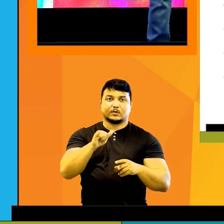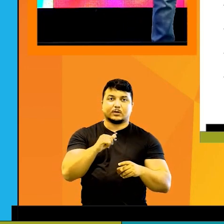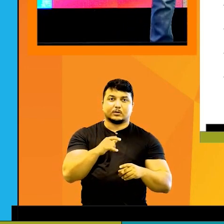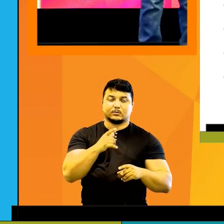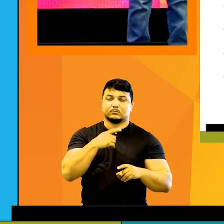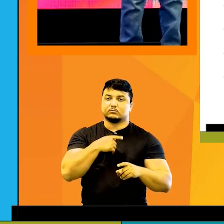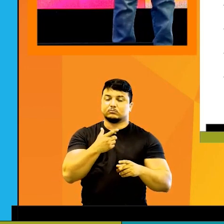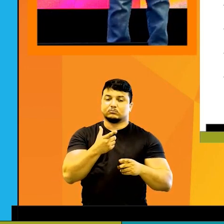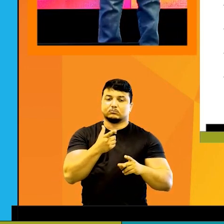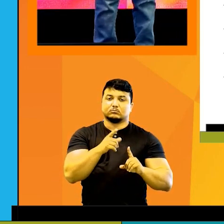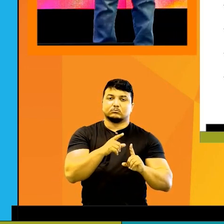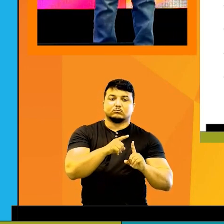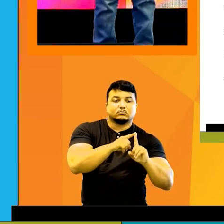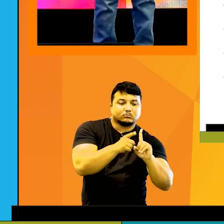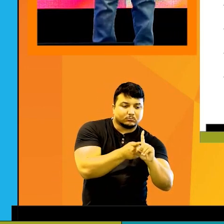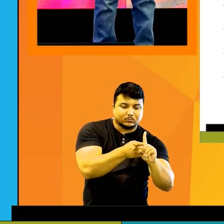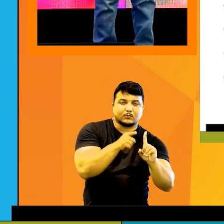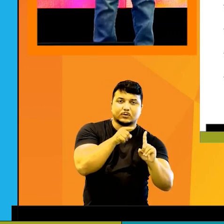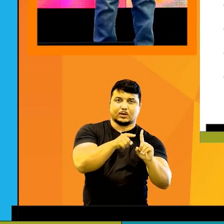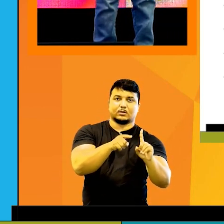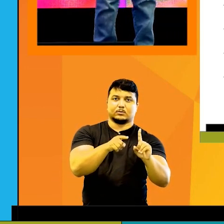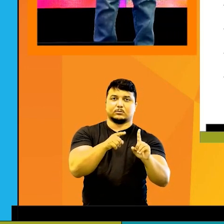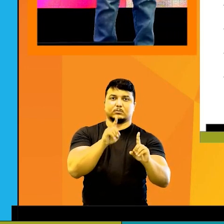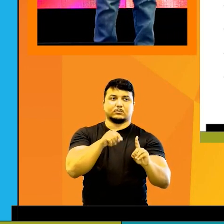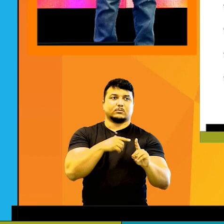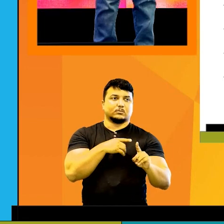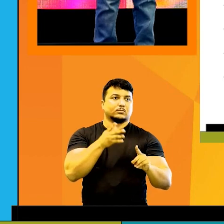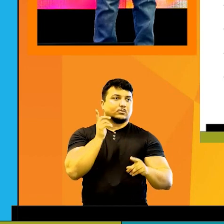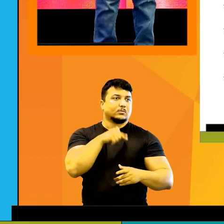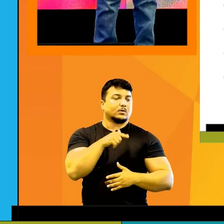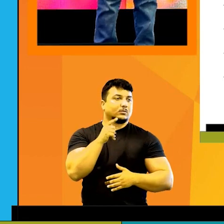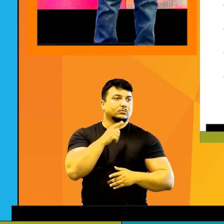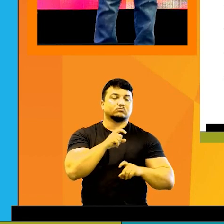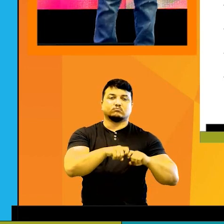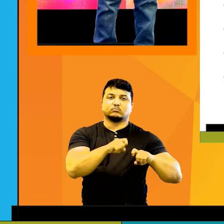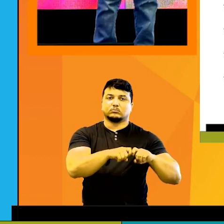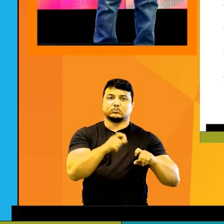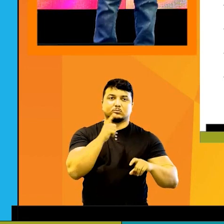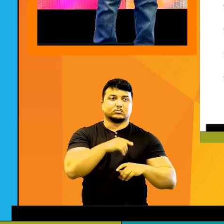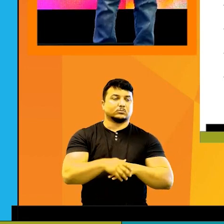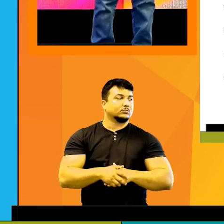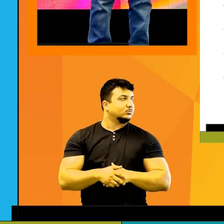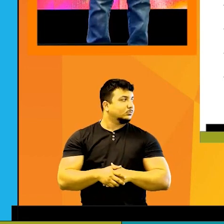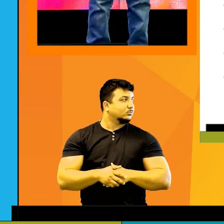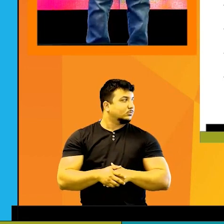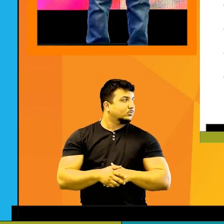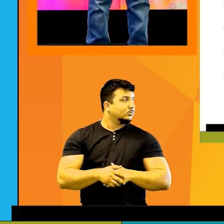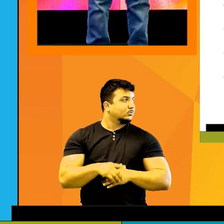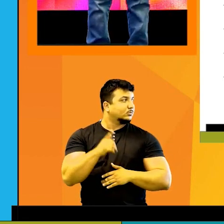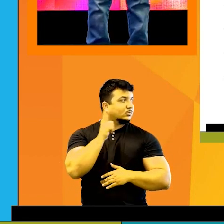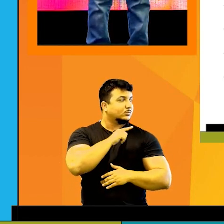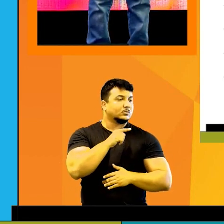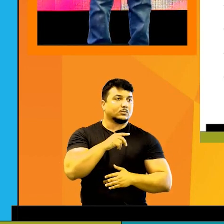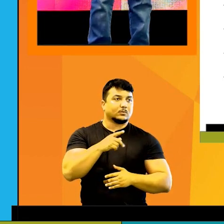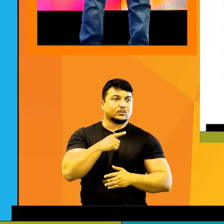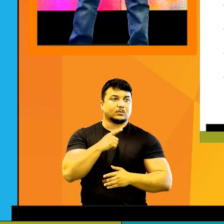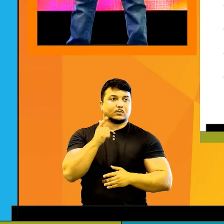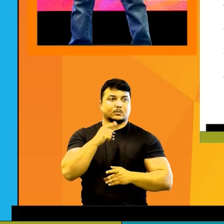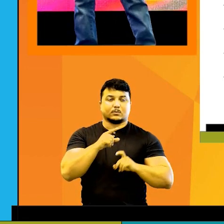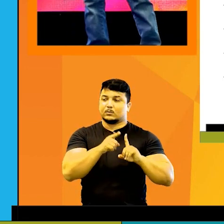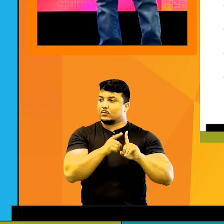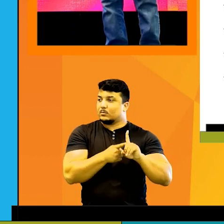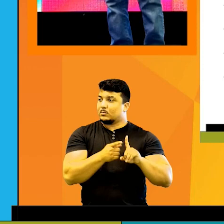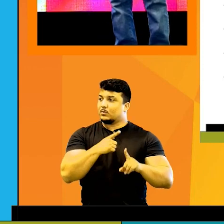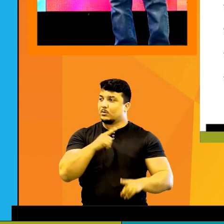produzir um filho na Iracema, tá? Vai lhe fertilizar o ventre. Pronto, fica poético assim. Vai lhe fertilizar o ventre.